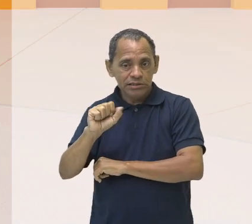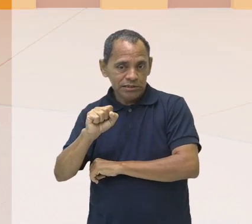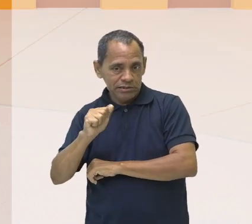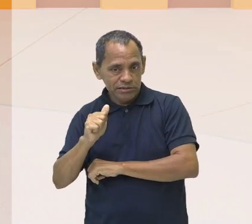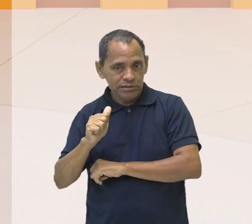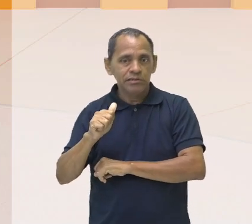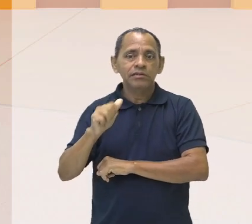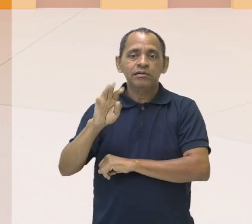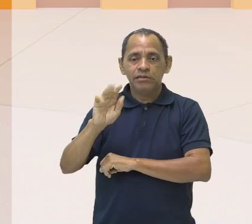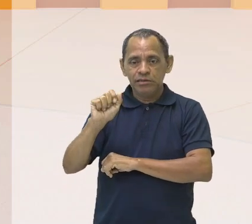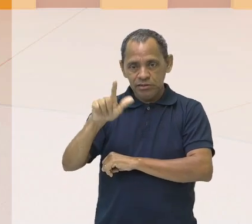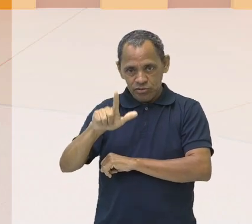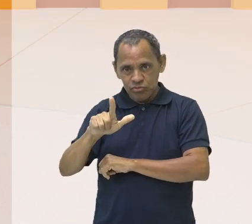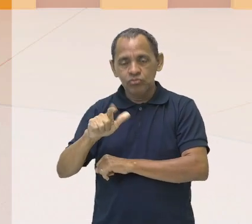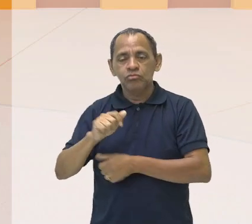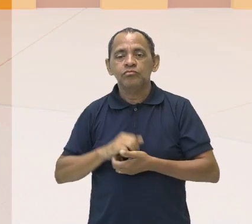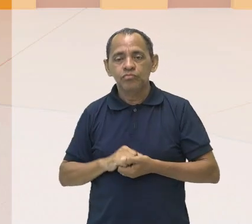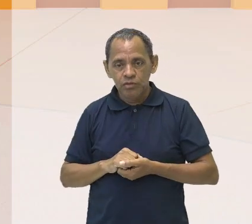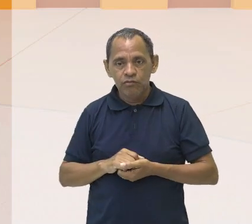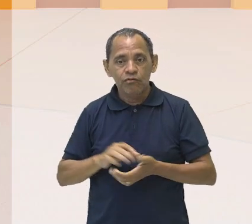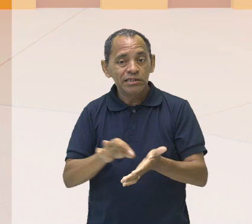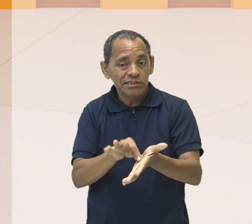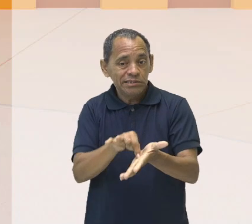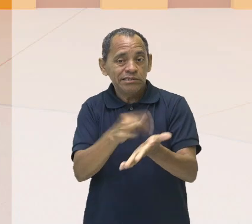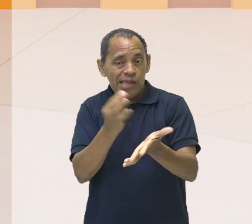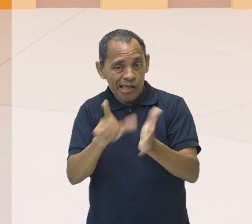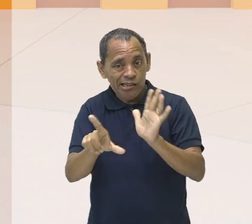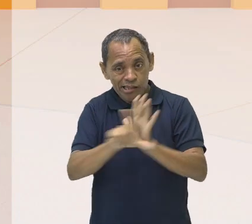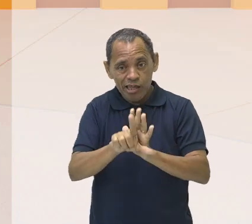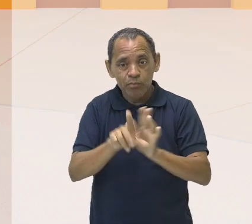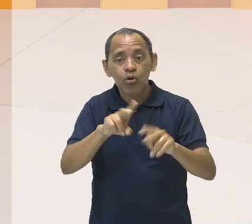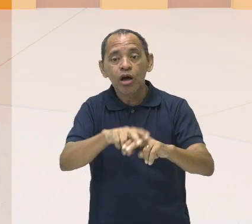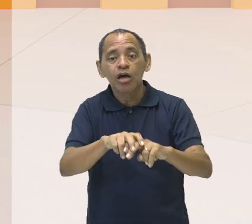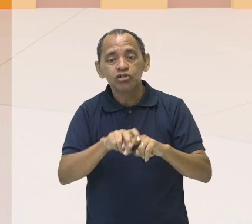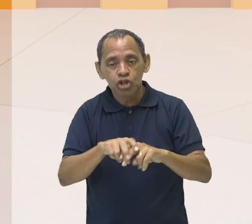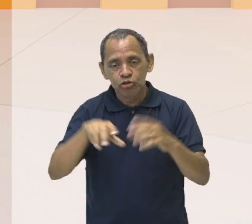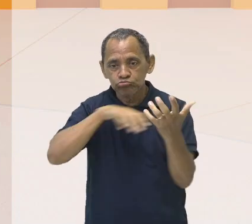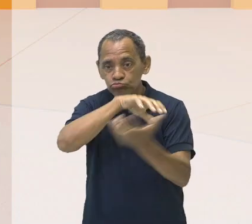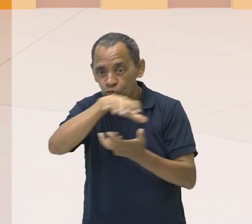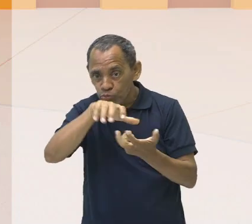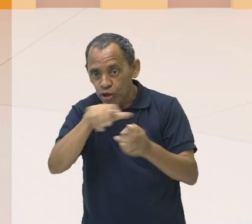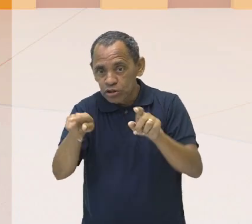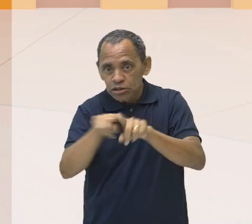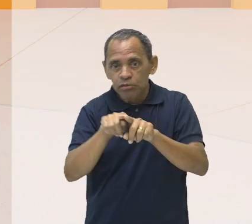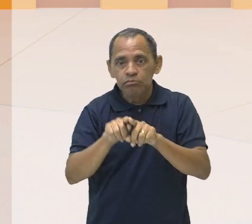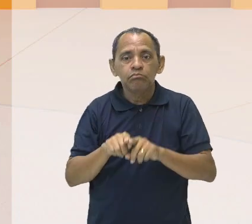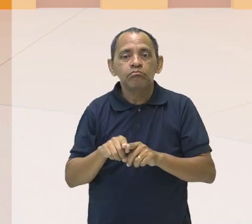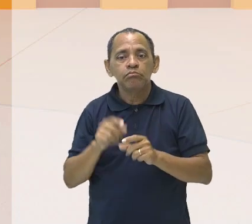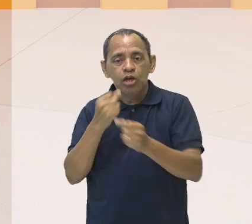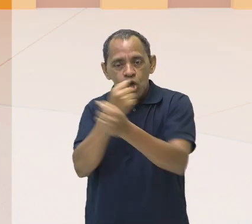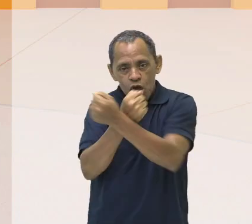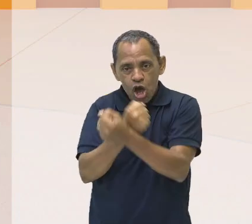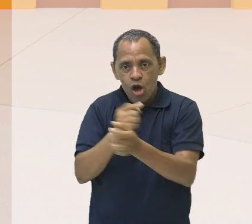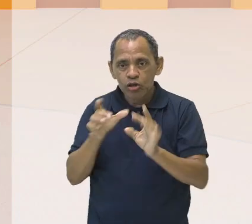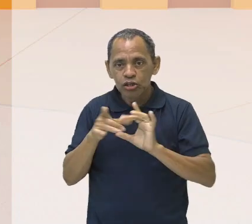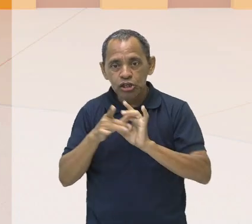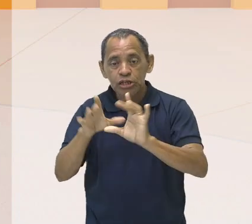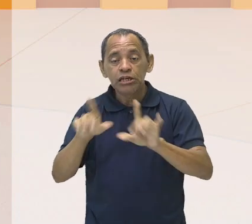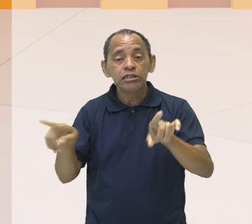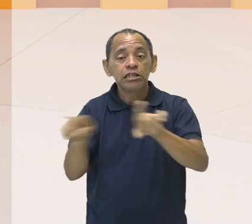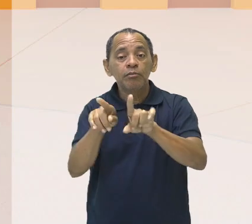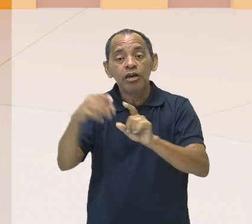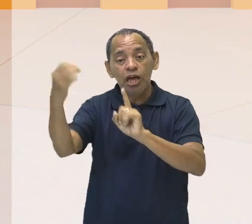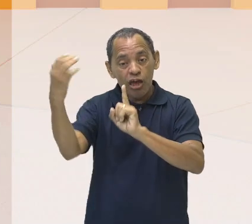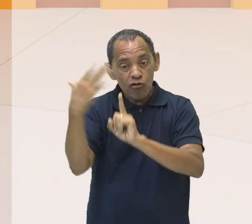princesa regente, ela vai assinar essa lei devido ao movimento abolicionista, devido à pressão estrangeira. Então, ela não vai